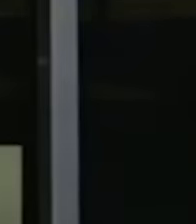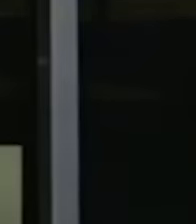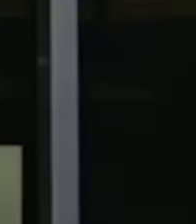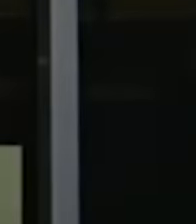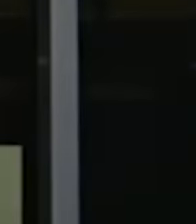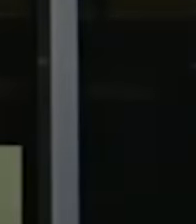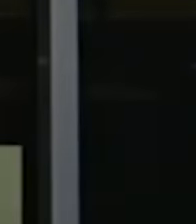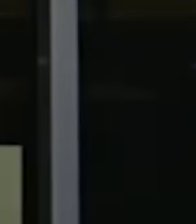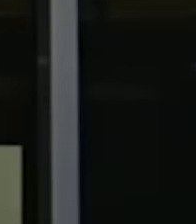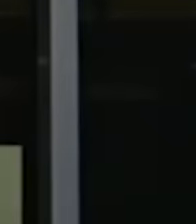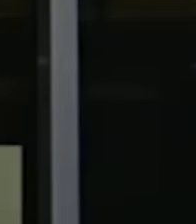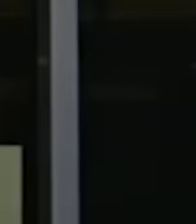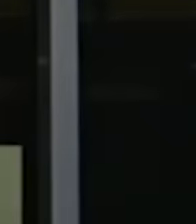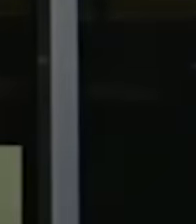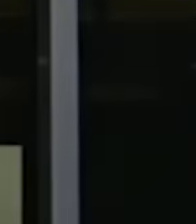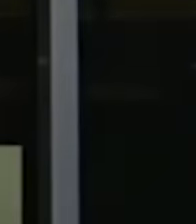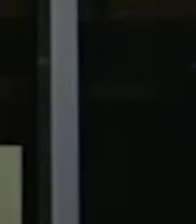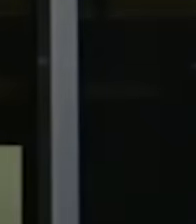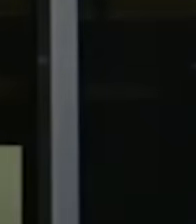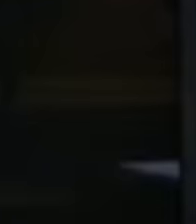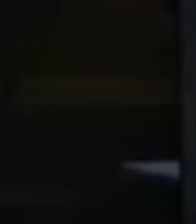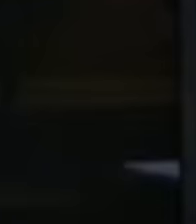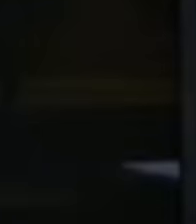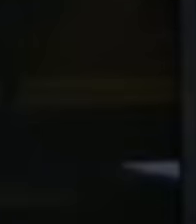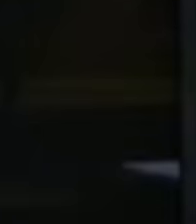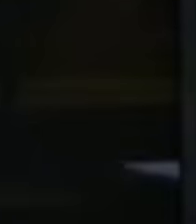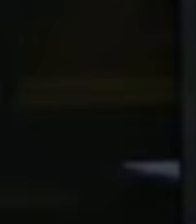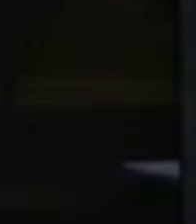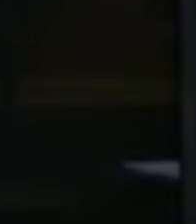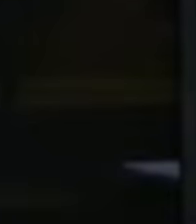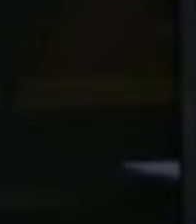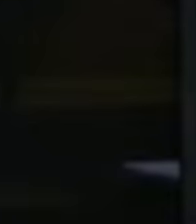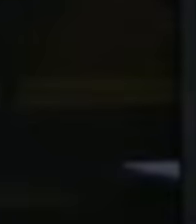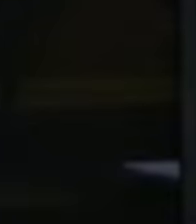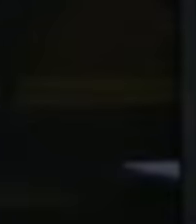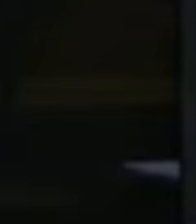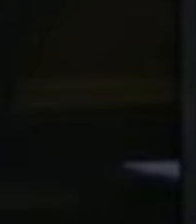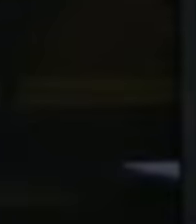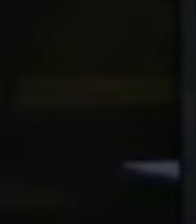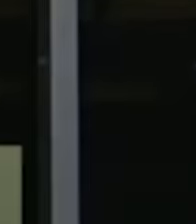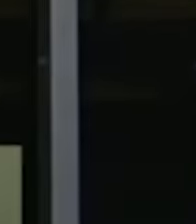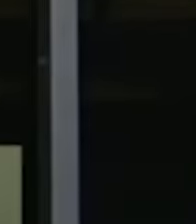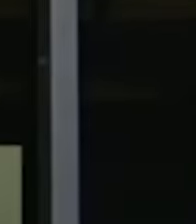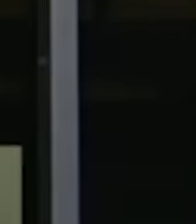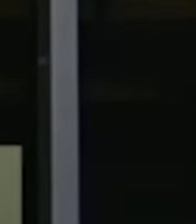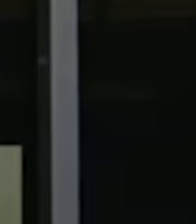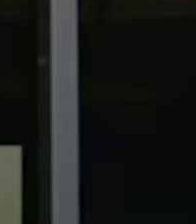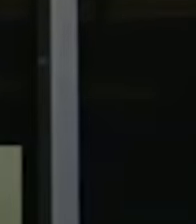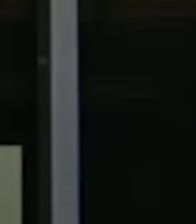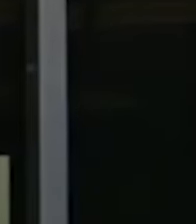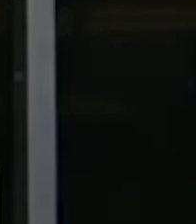Comando Vermelho o governo que tanto falou investimento em saúde que tanto falou investimento em vacina corta